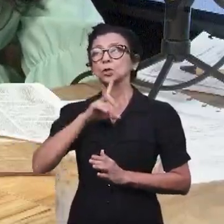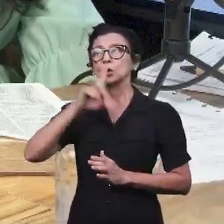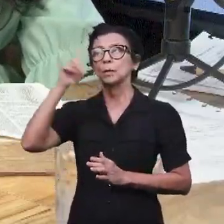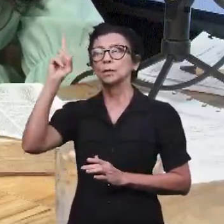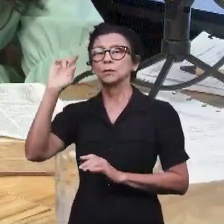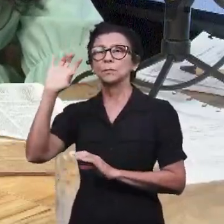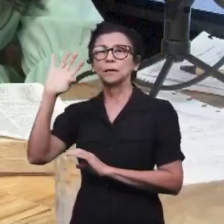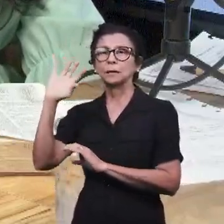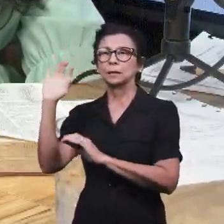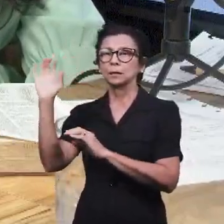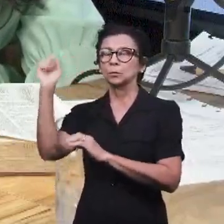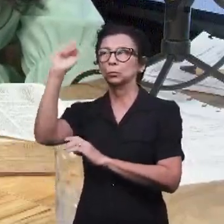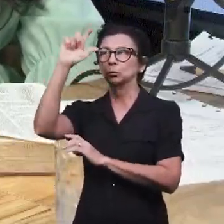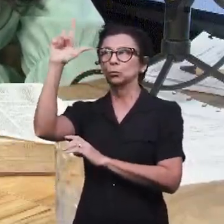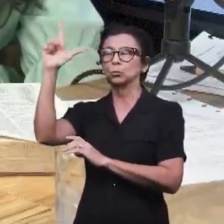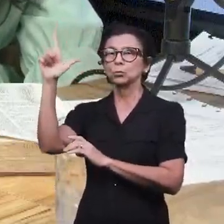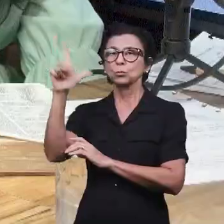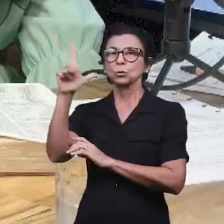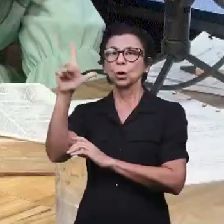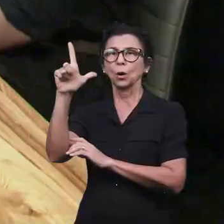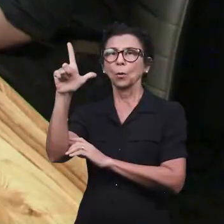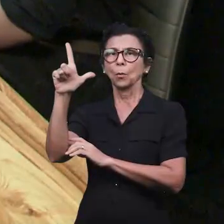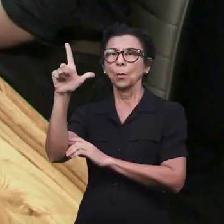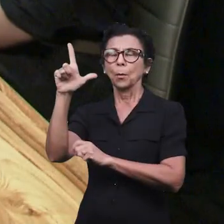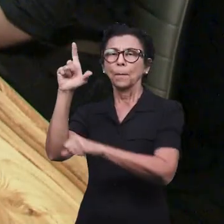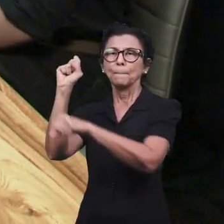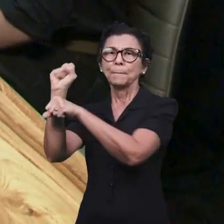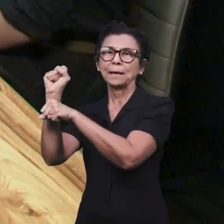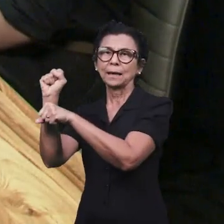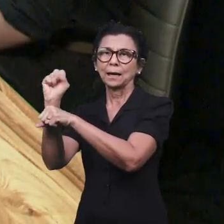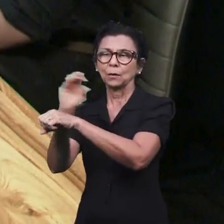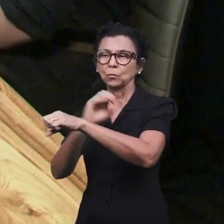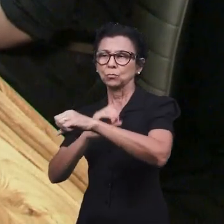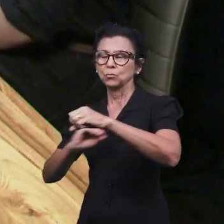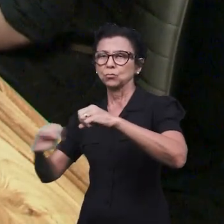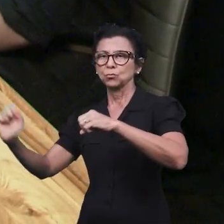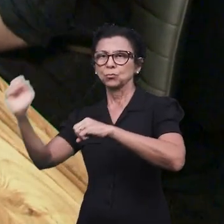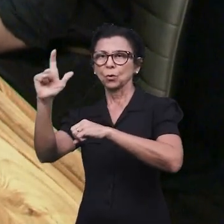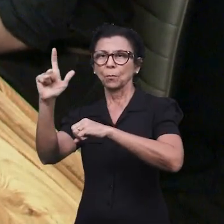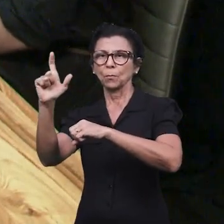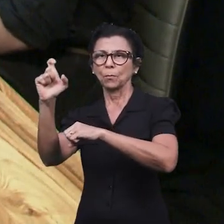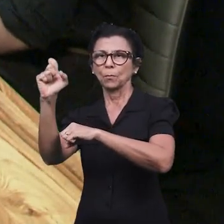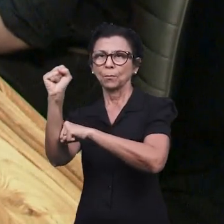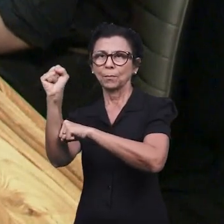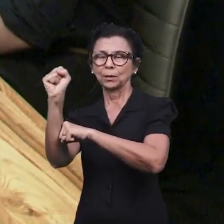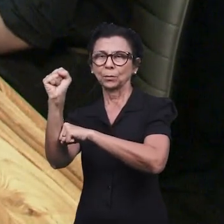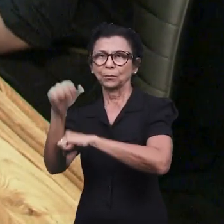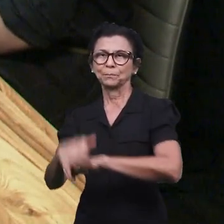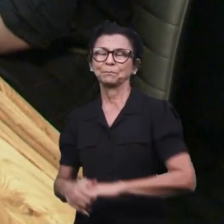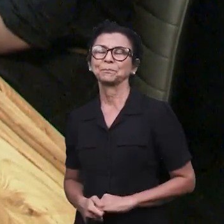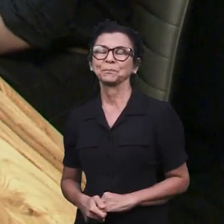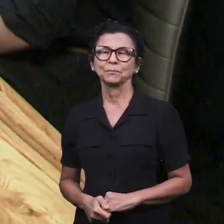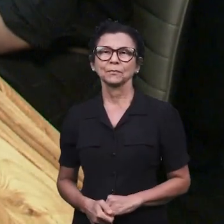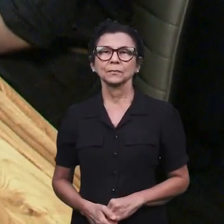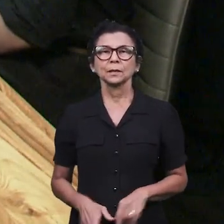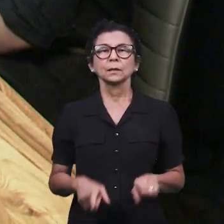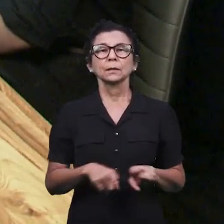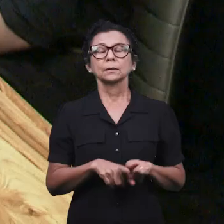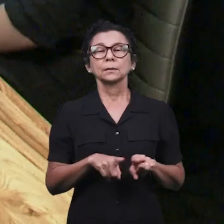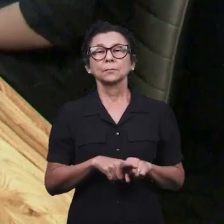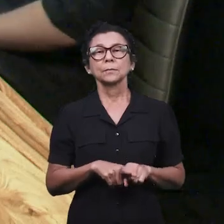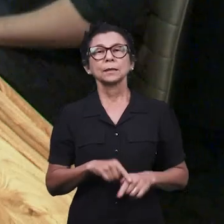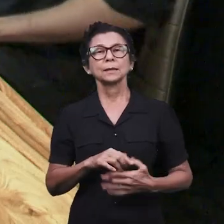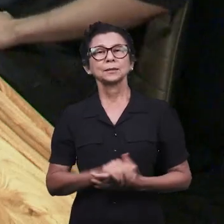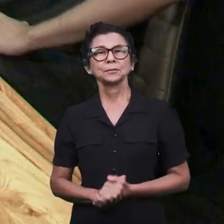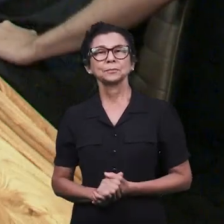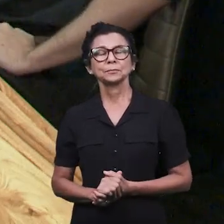impossível, mas que para Deus não há limites. Exatamente. E outra experiência que temos também que vão além dos limites da